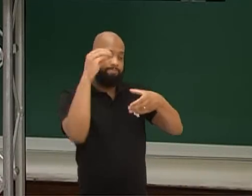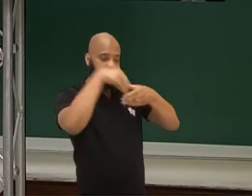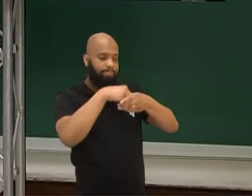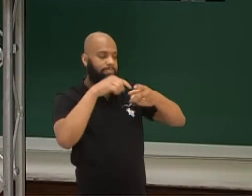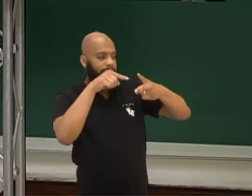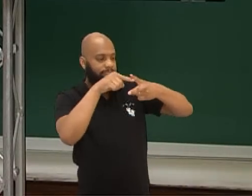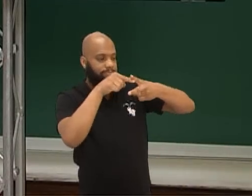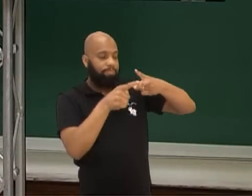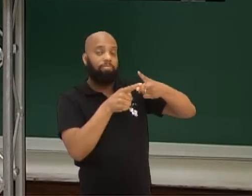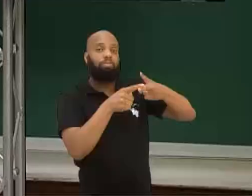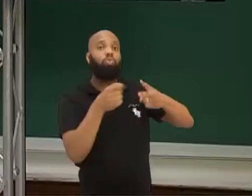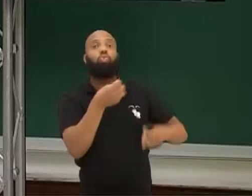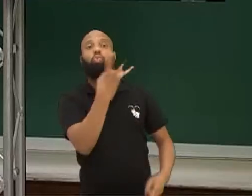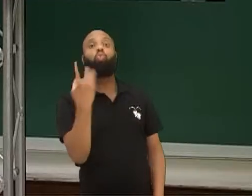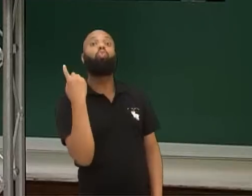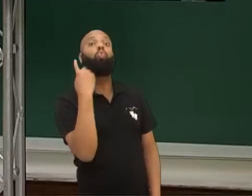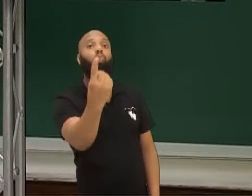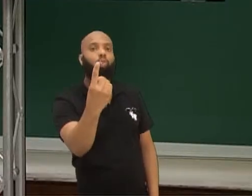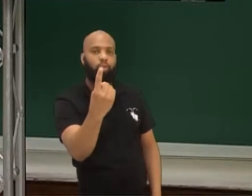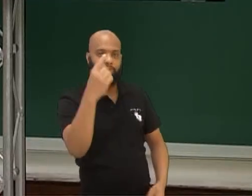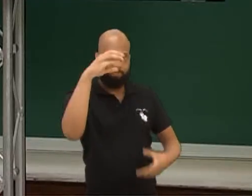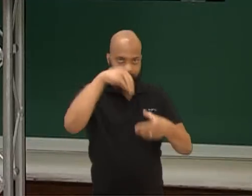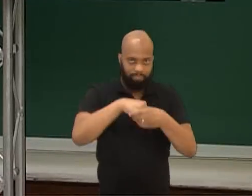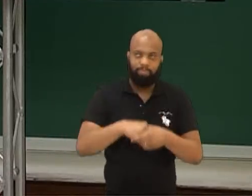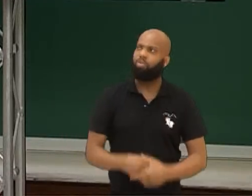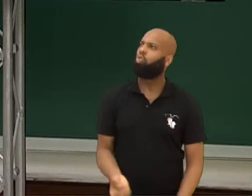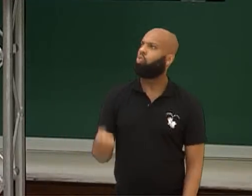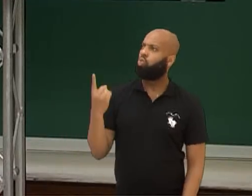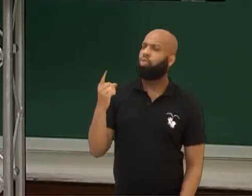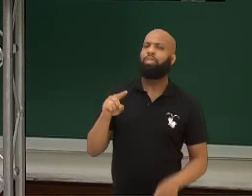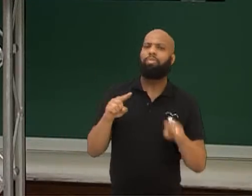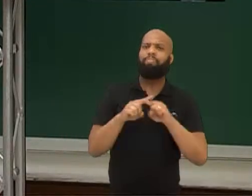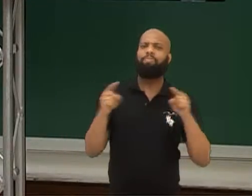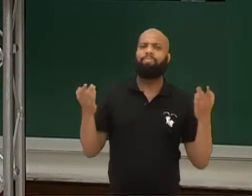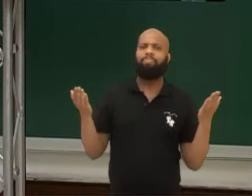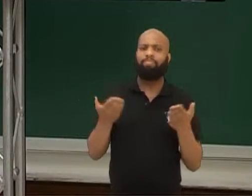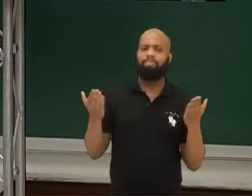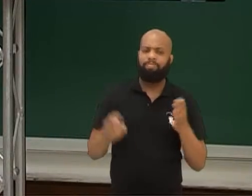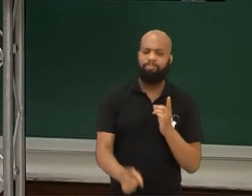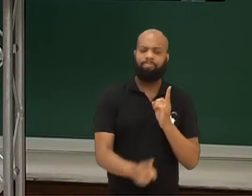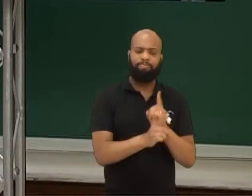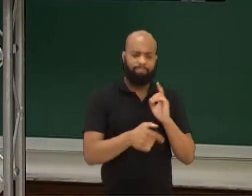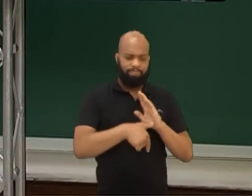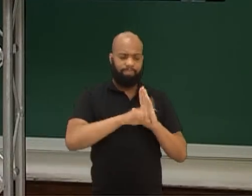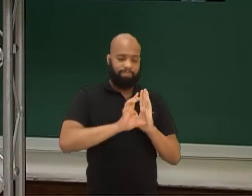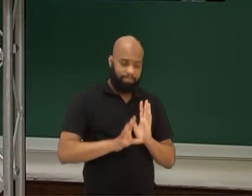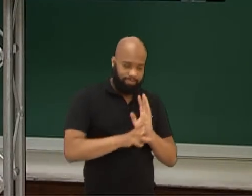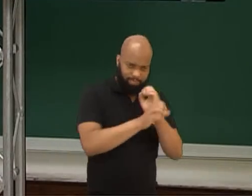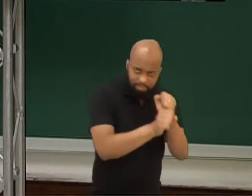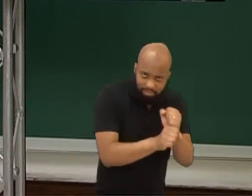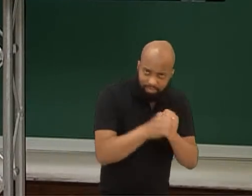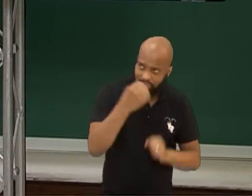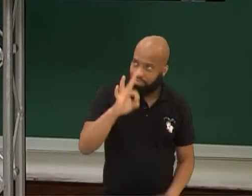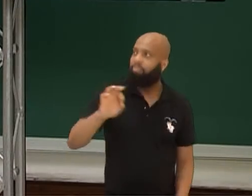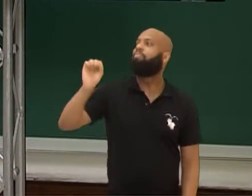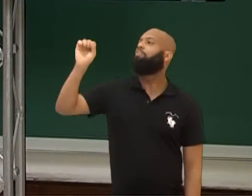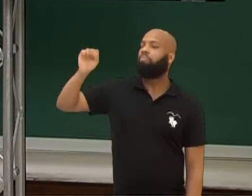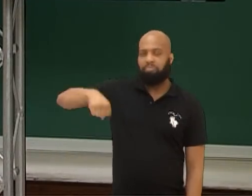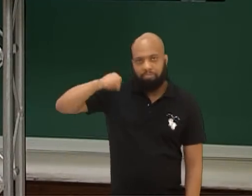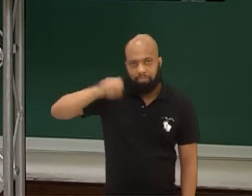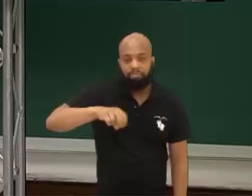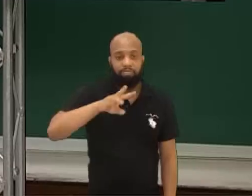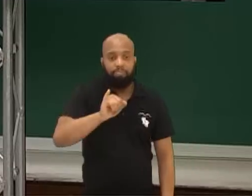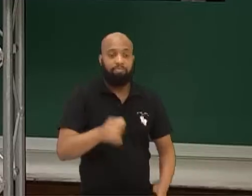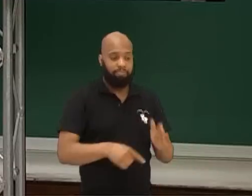aqui. Opa! Ai, professora, mas esse aí eu vou ter que achar a soma primeiro. Isso! Você vai